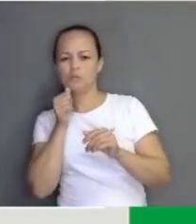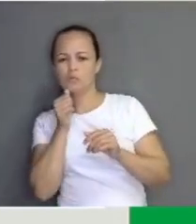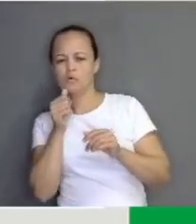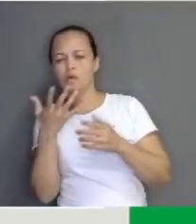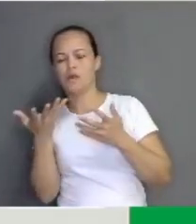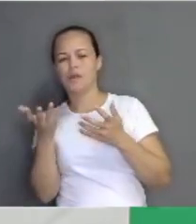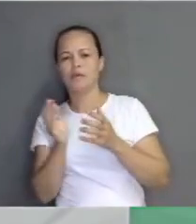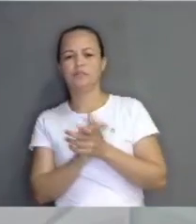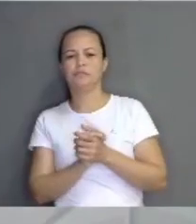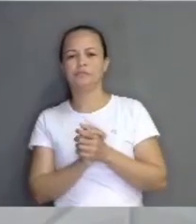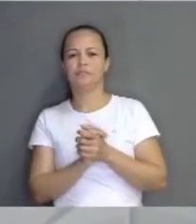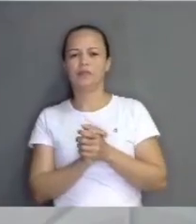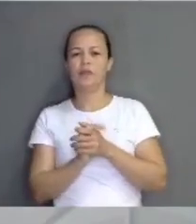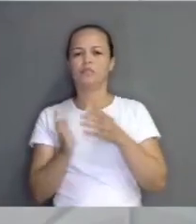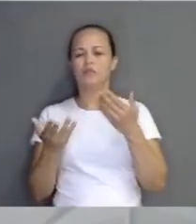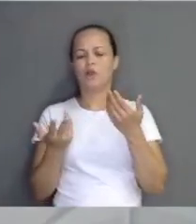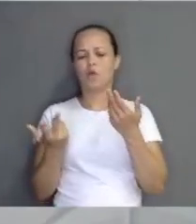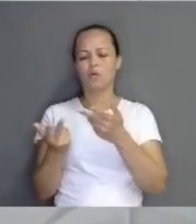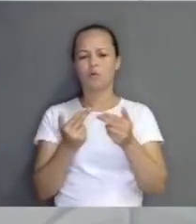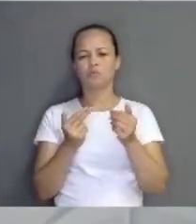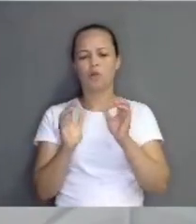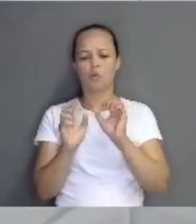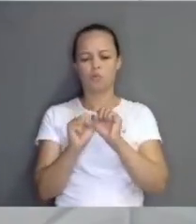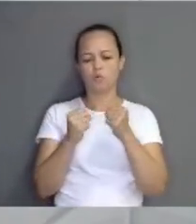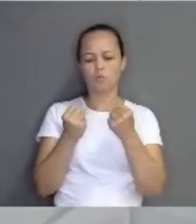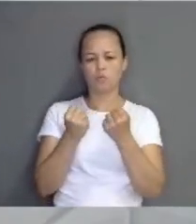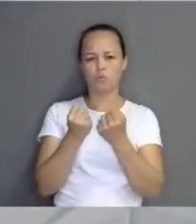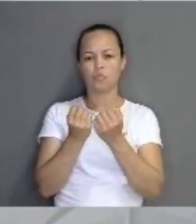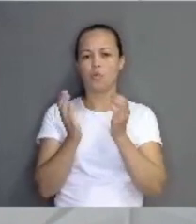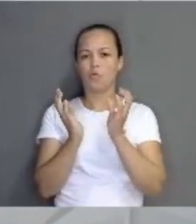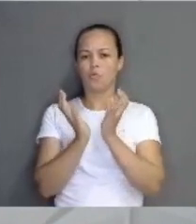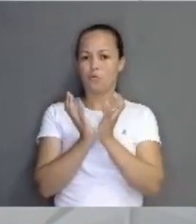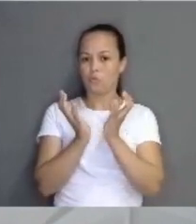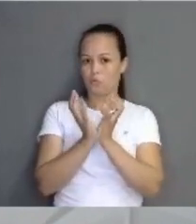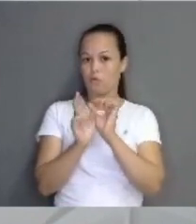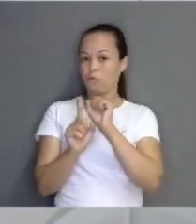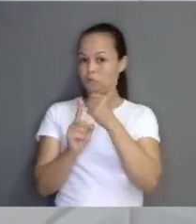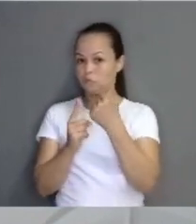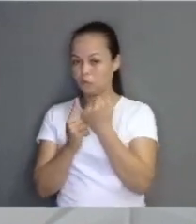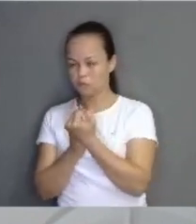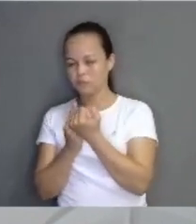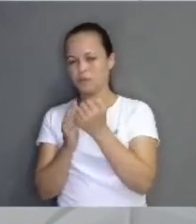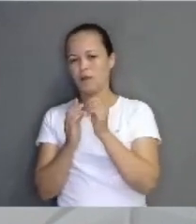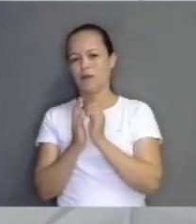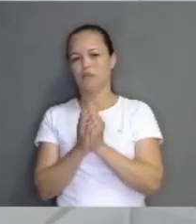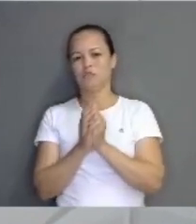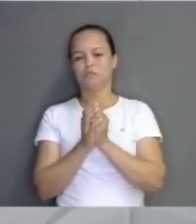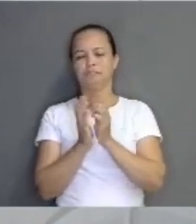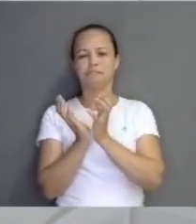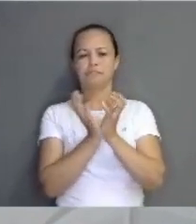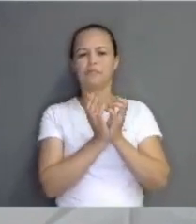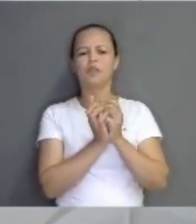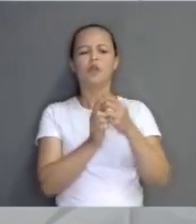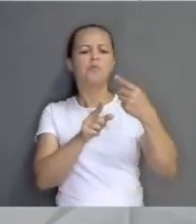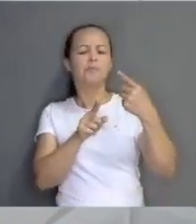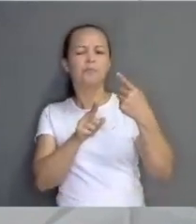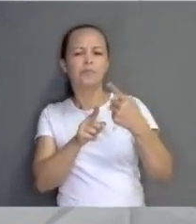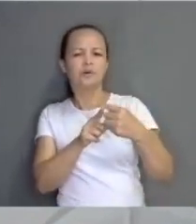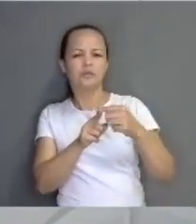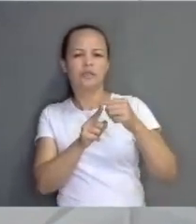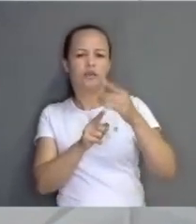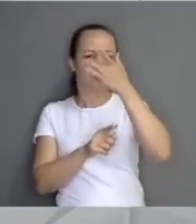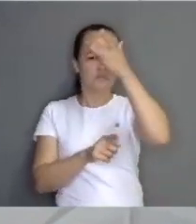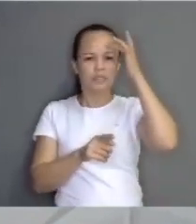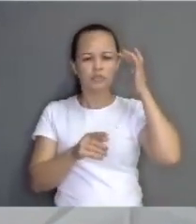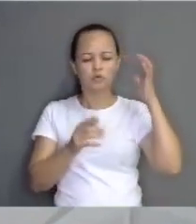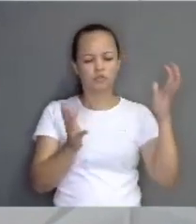comum para formar esses grupos sociais. Tá certo? Porque as pessoas se reúnem em grupos. Porque